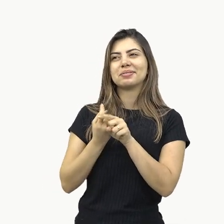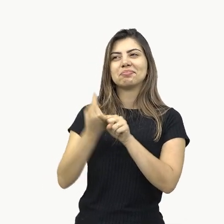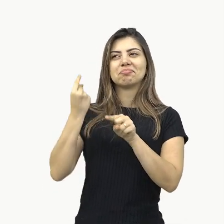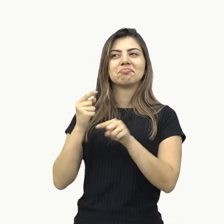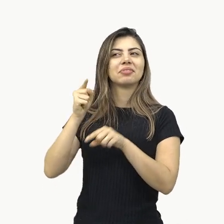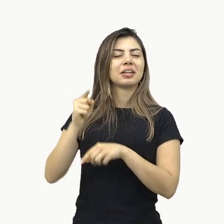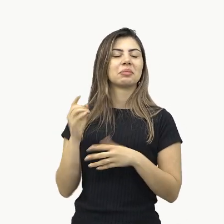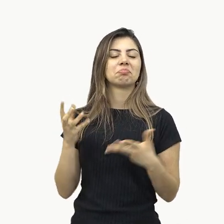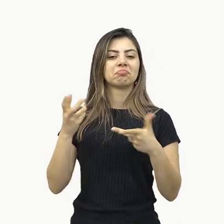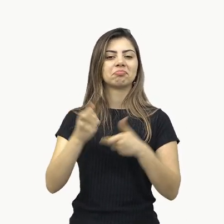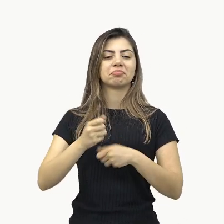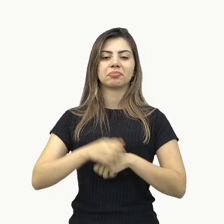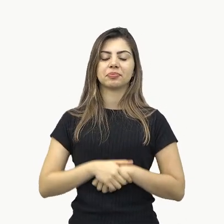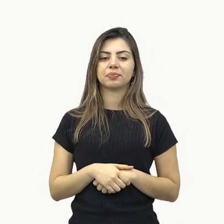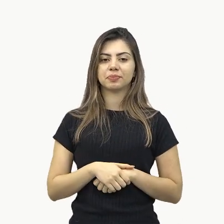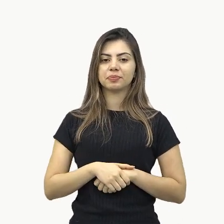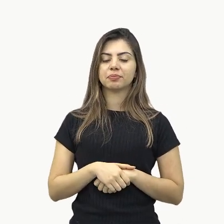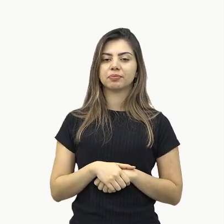bom?